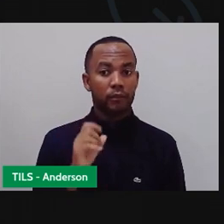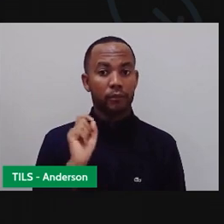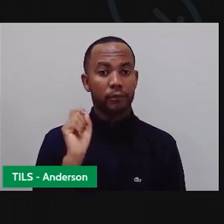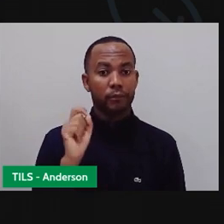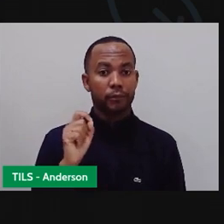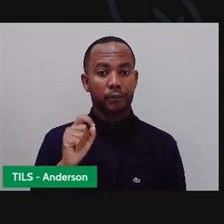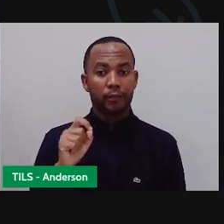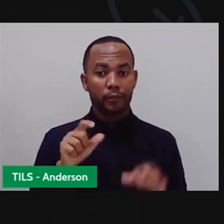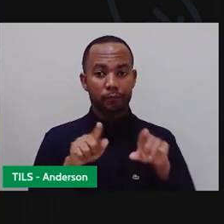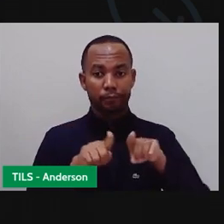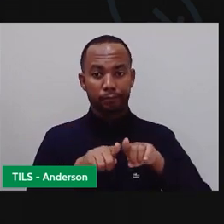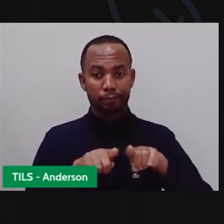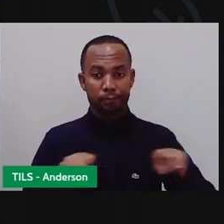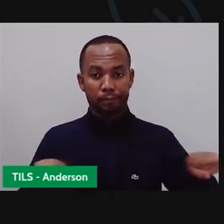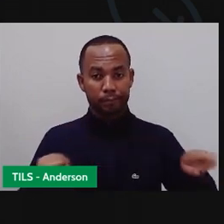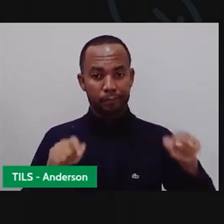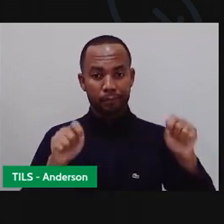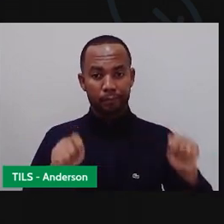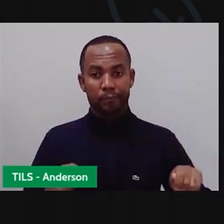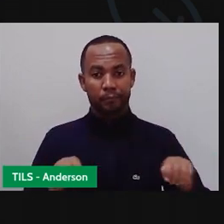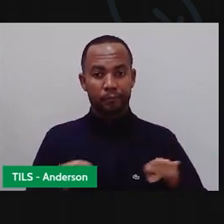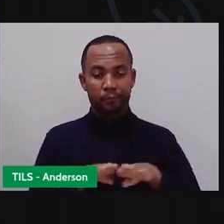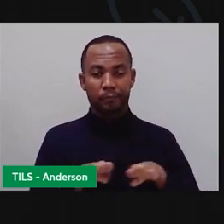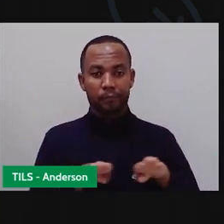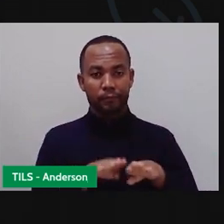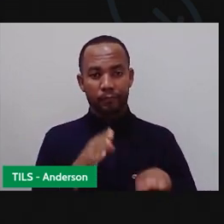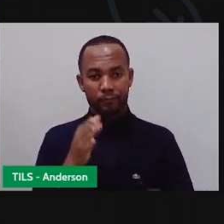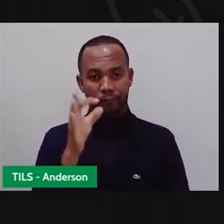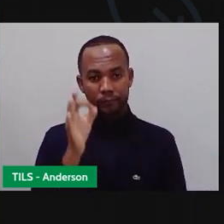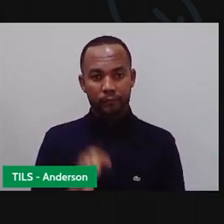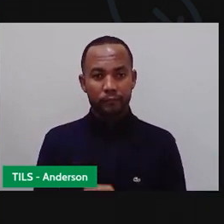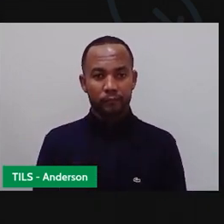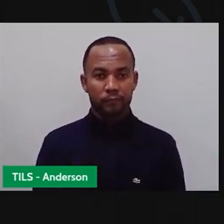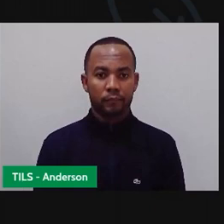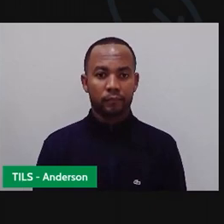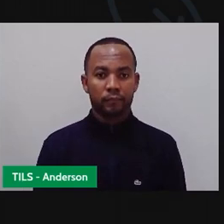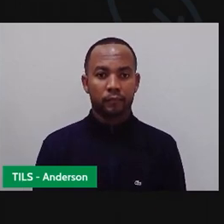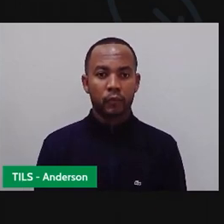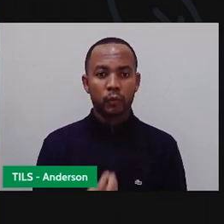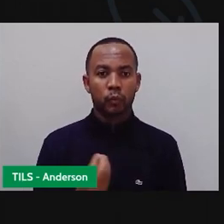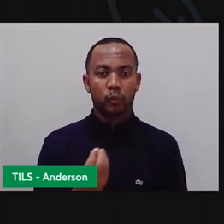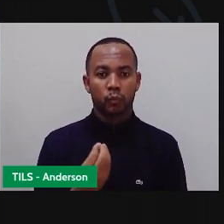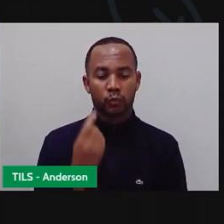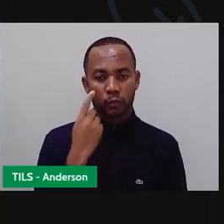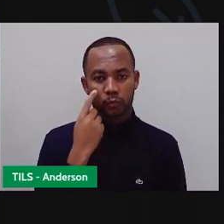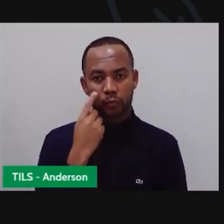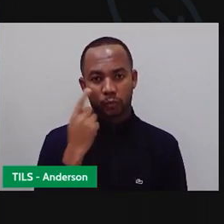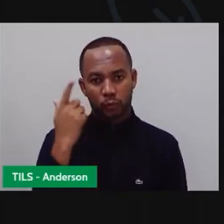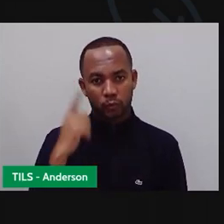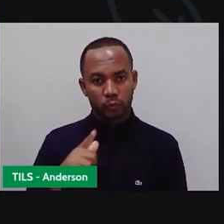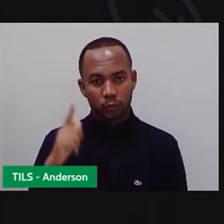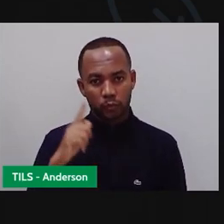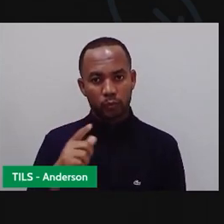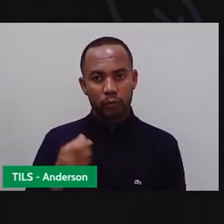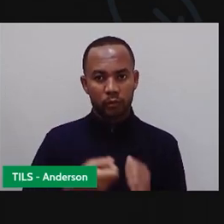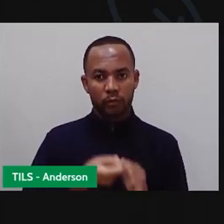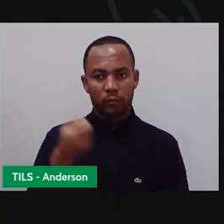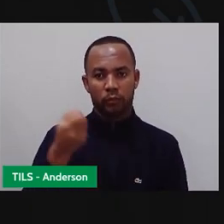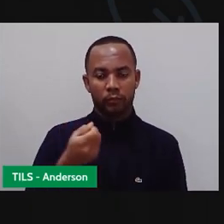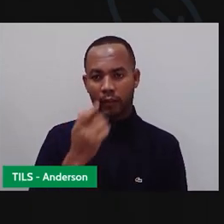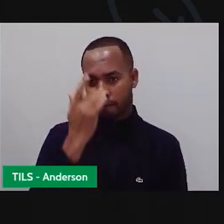prender direitinho ó não quiser tá fazendo aprender como vai ficar crepe a pro consegue tirar o excesso aqui